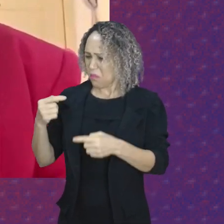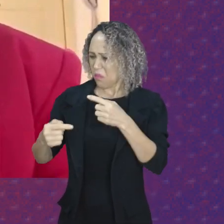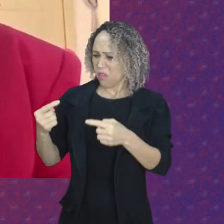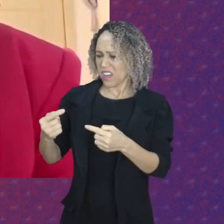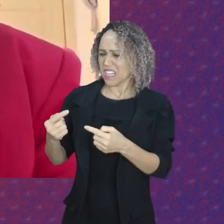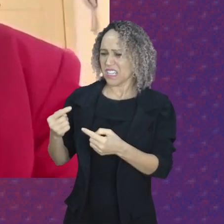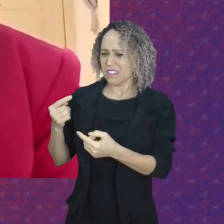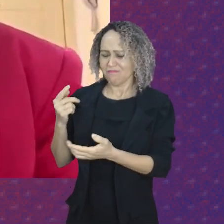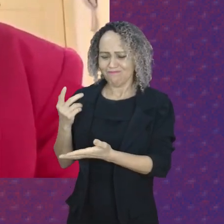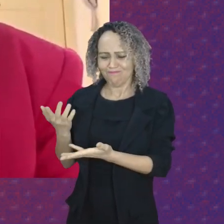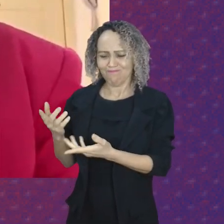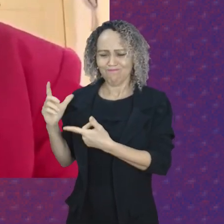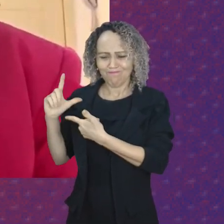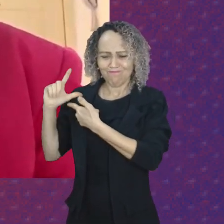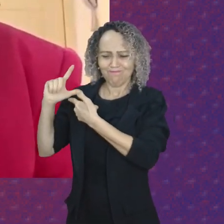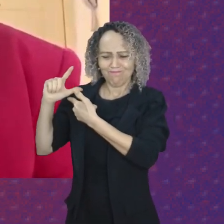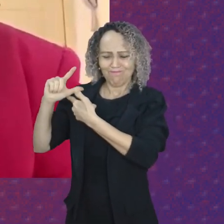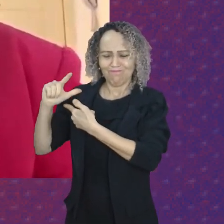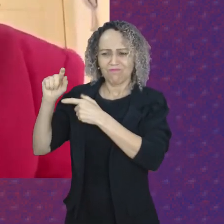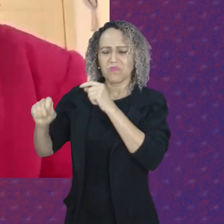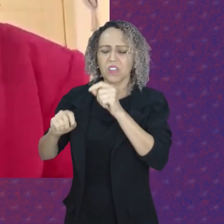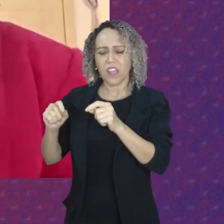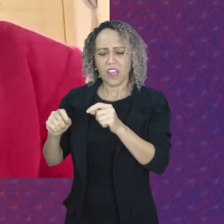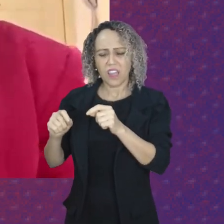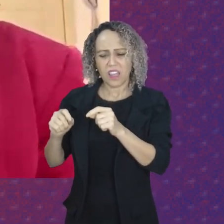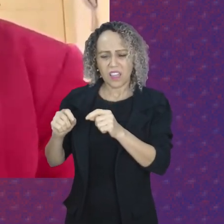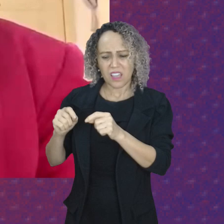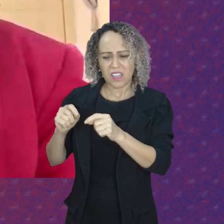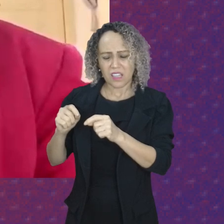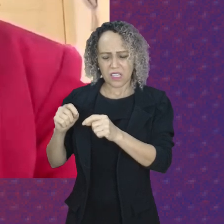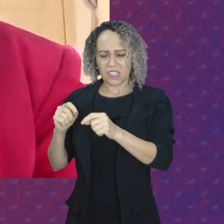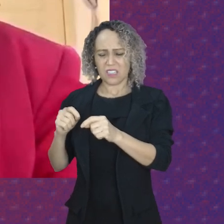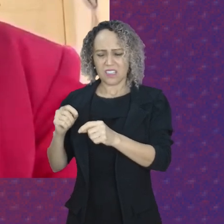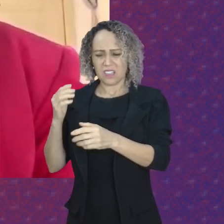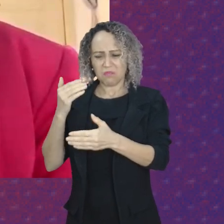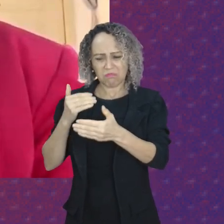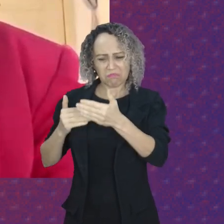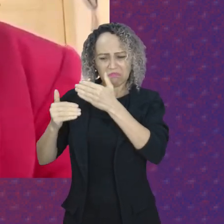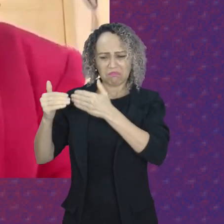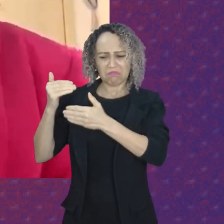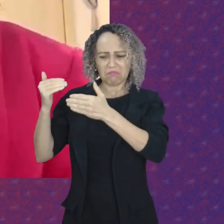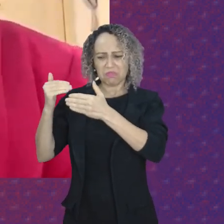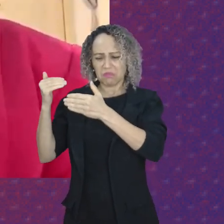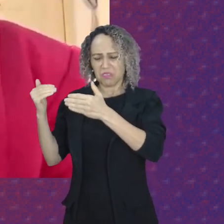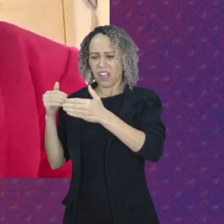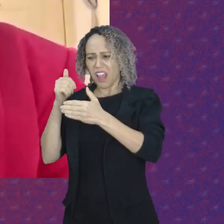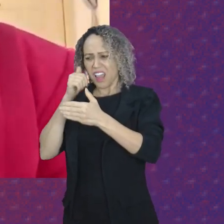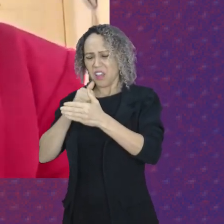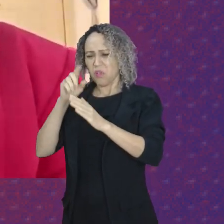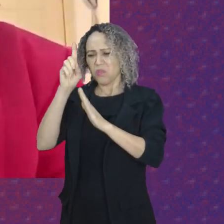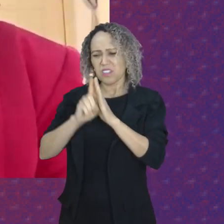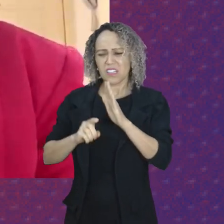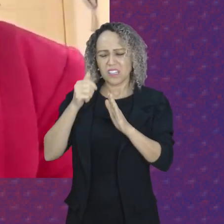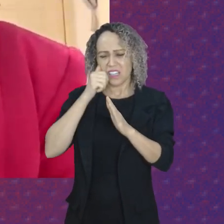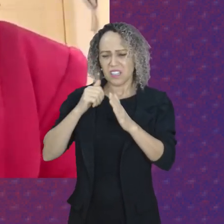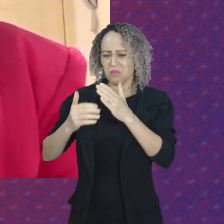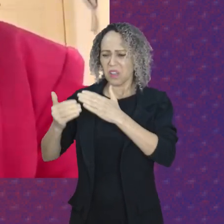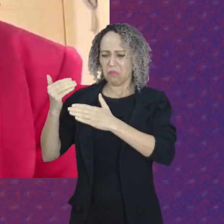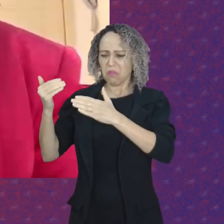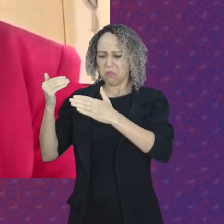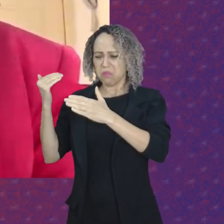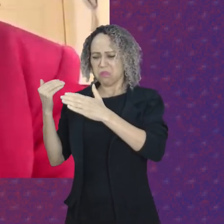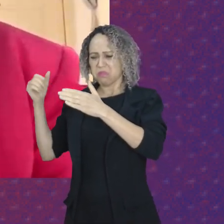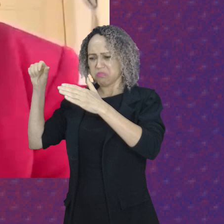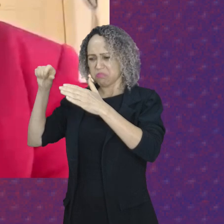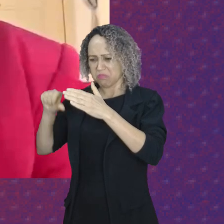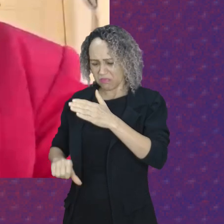basicamente, é o de promover o retrocesso internacional em matéria de direitos das mulheres e debates de gênero ao